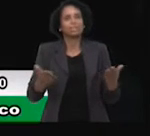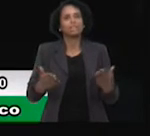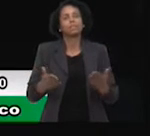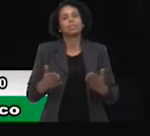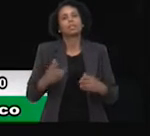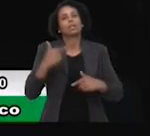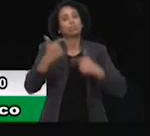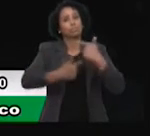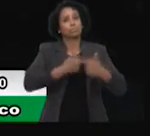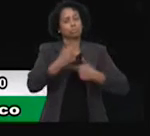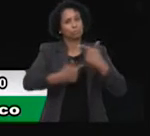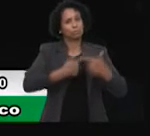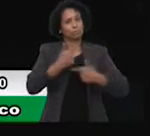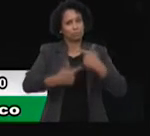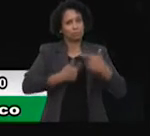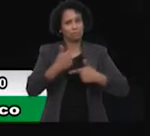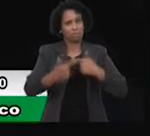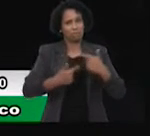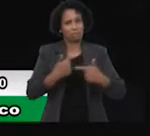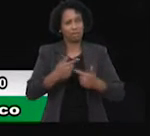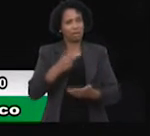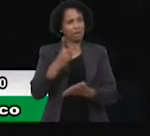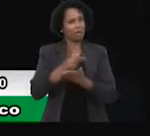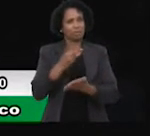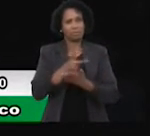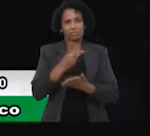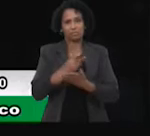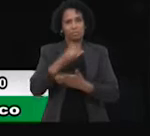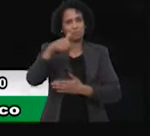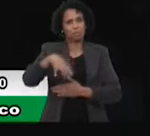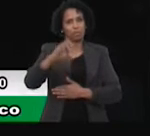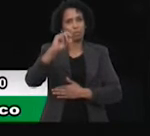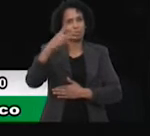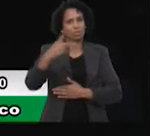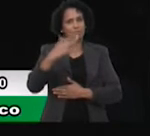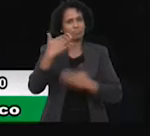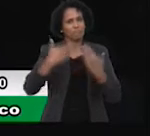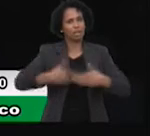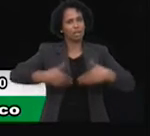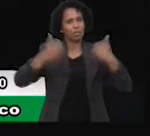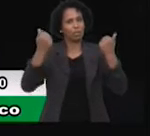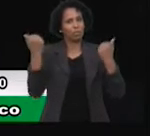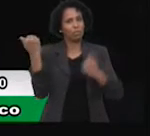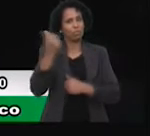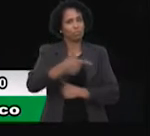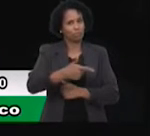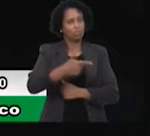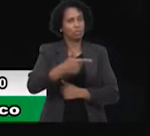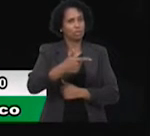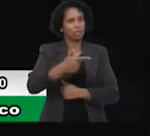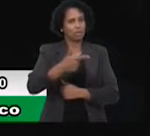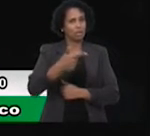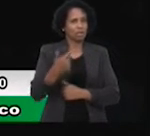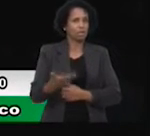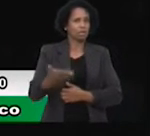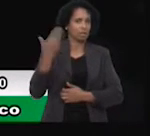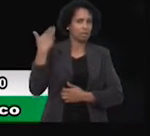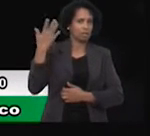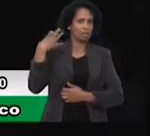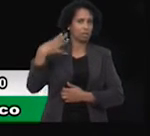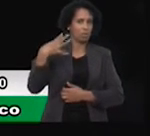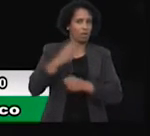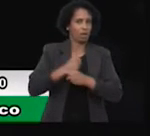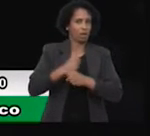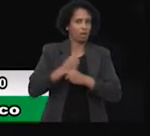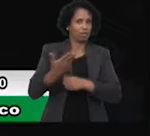trabalhos, entendendo que a gente está entregando a cidade de Osasco melhor do que quando nós chegamos aqui há 4 anos